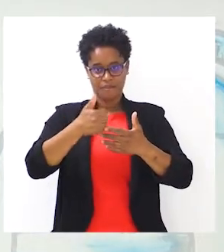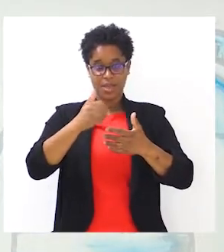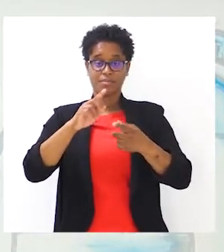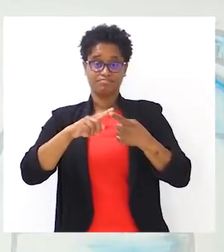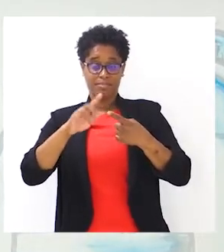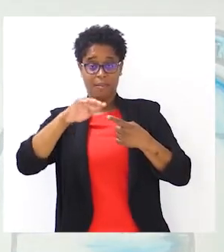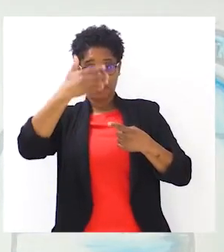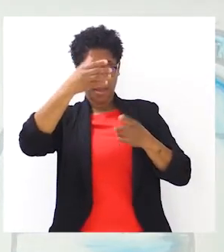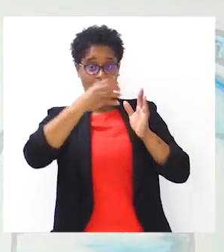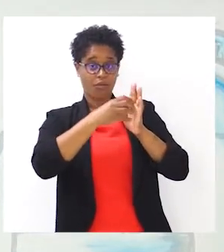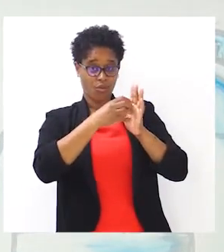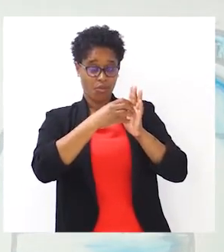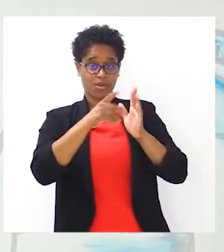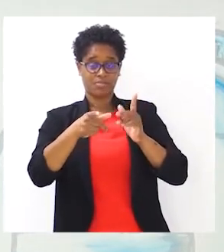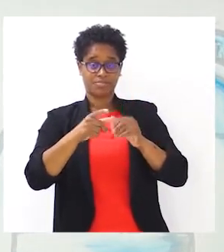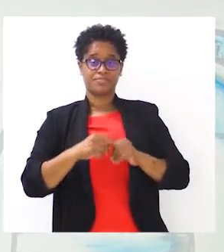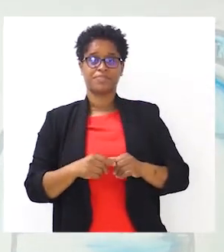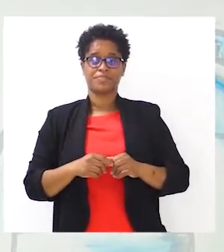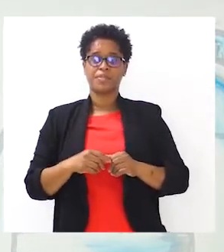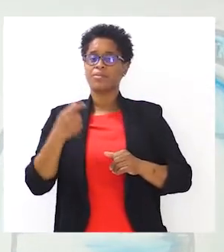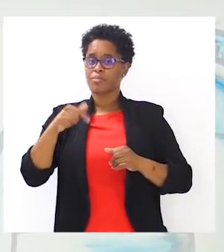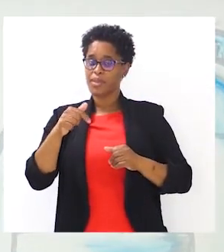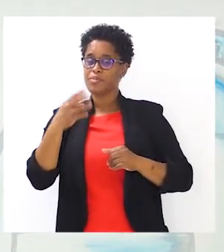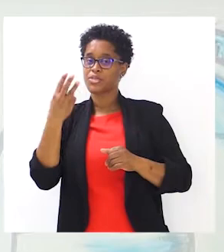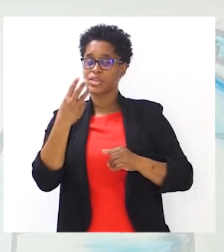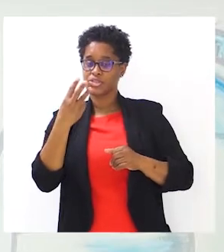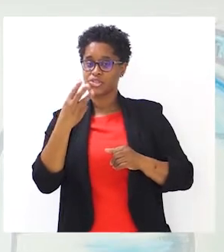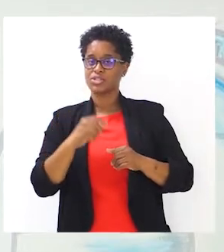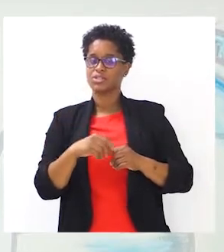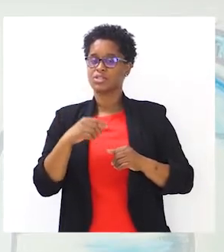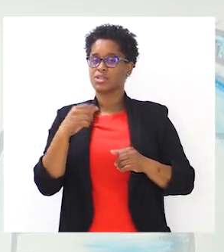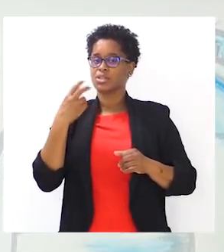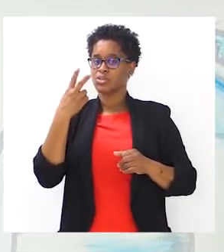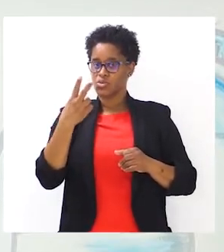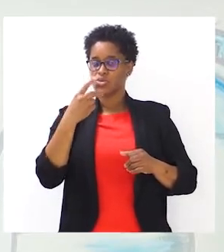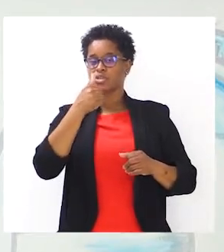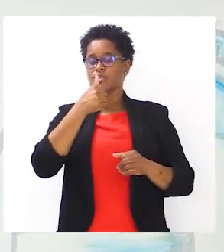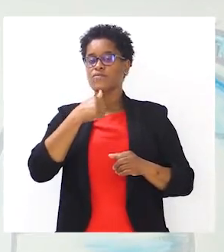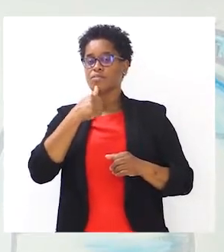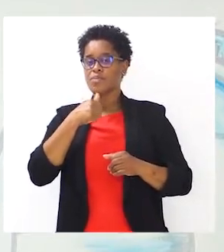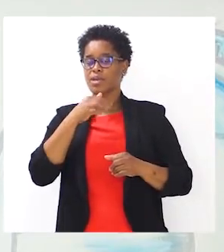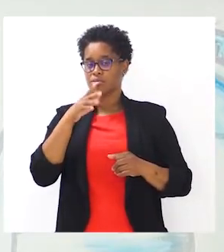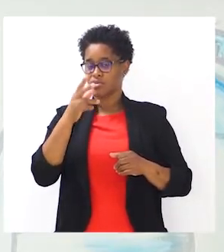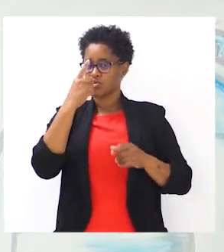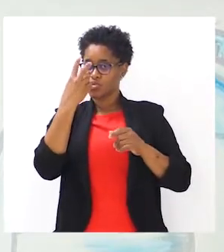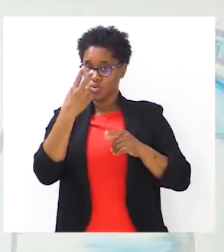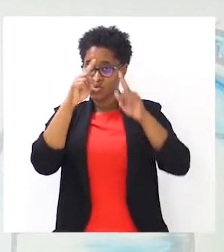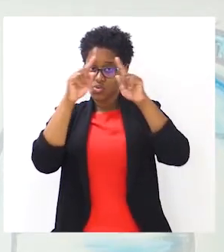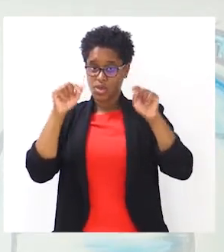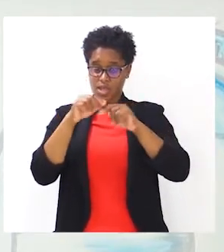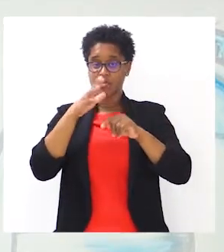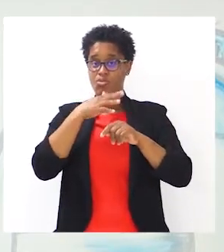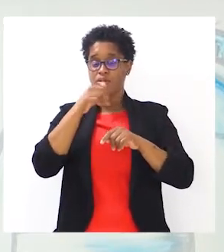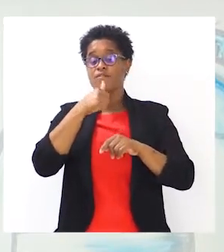na primeira figura temos 3, 2 a vermelho, né? 2 quadrados a vermelho, 1 a